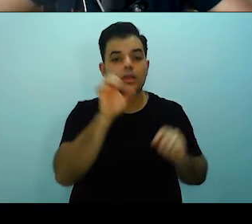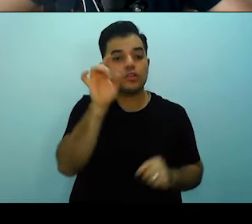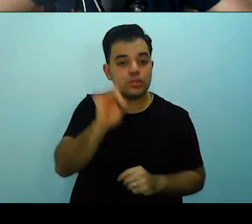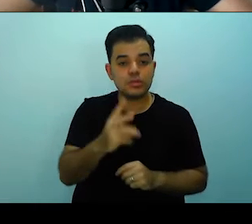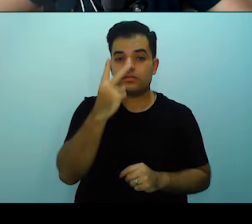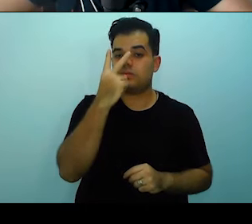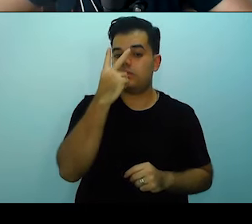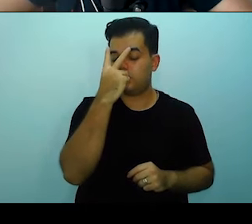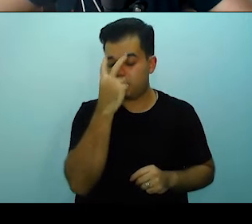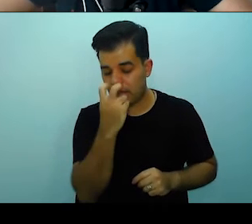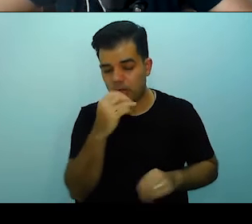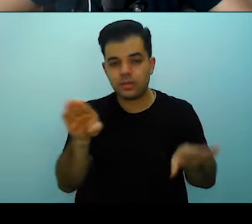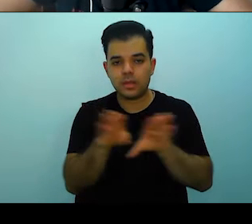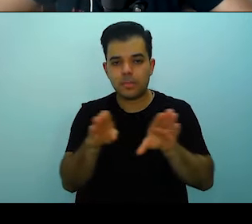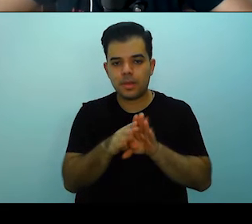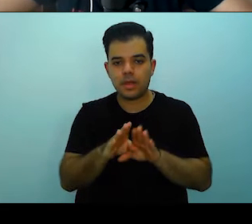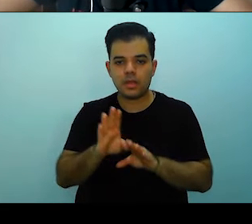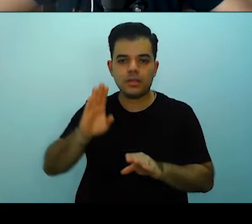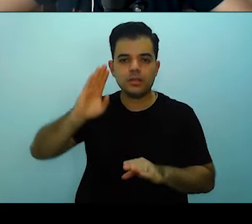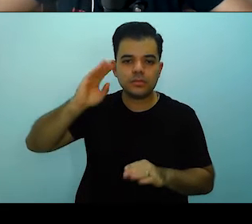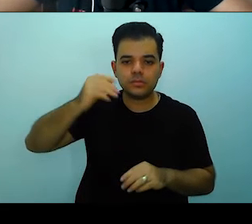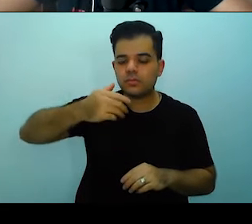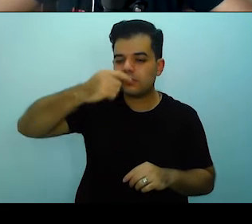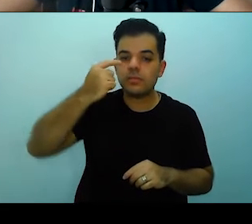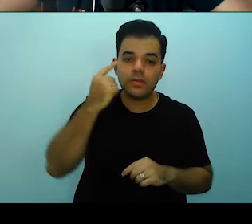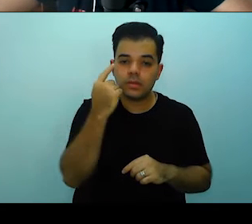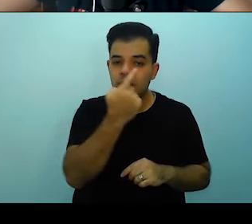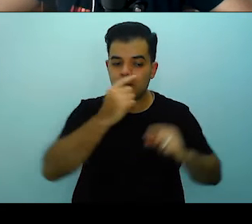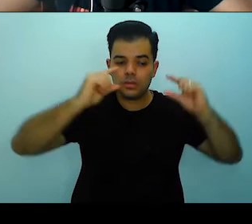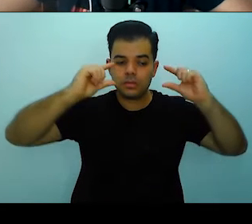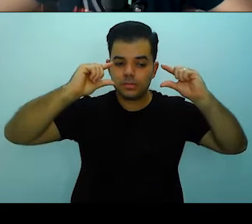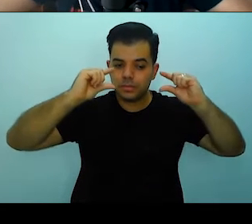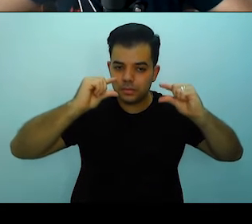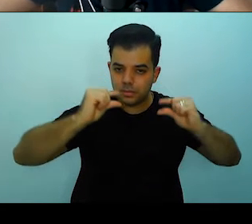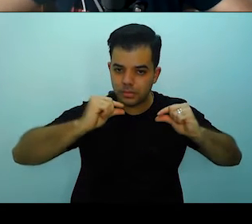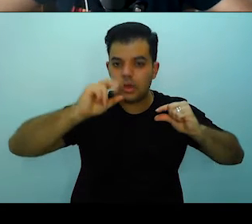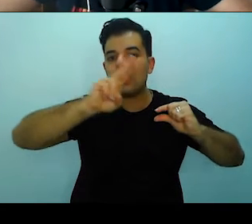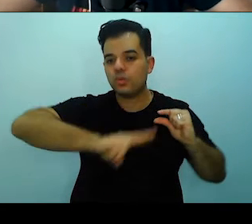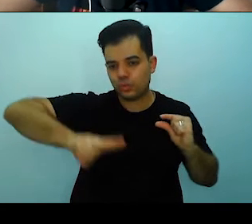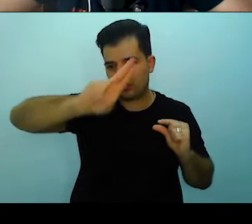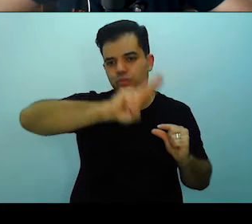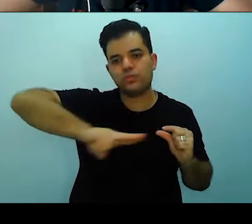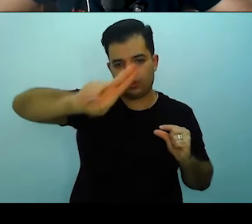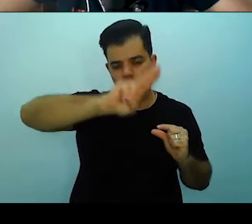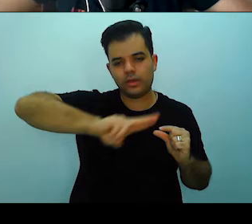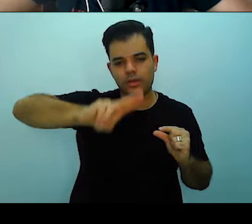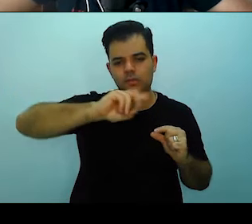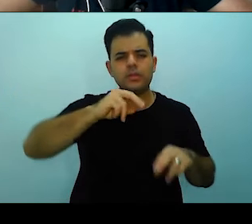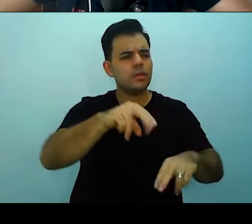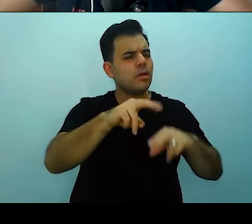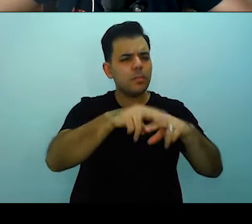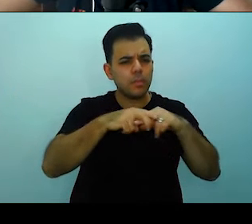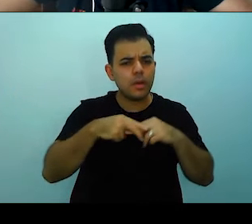cegas e às pessoas com baixa visão, usuárias de leitor de telas. Mas por que as pessoas com baixa